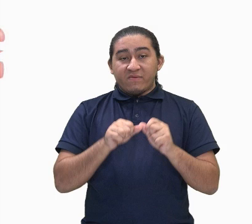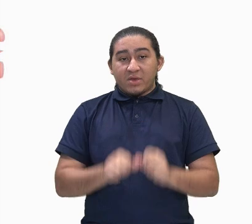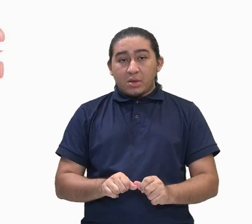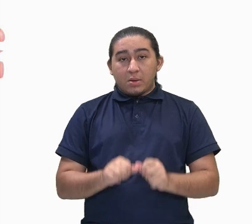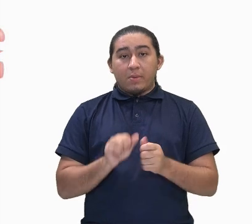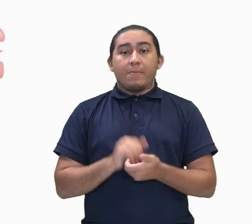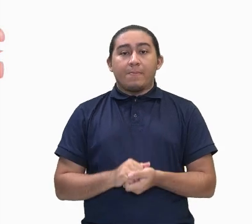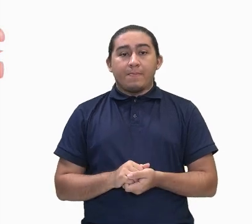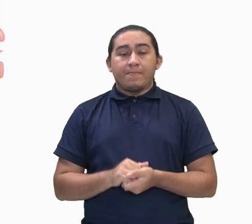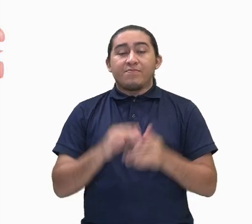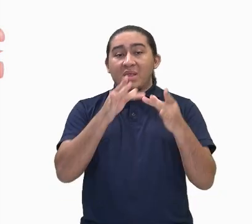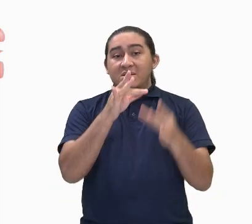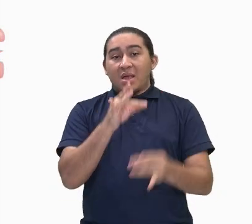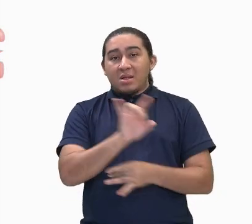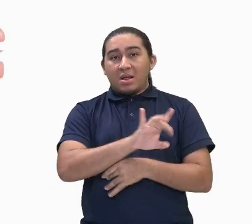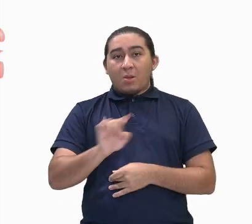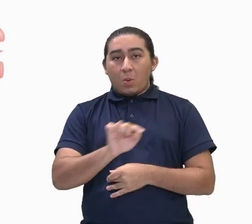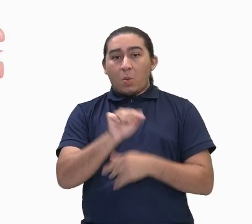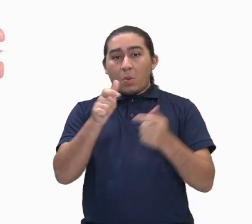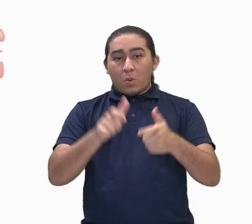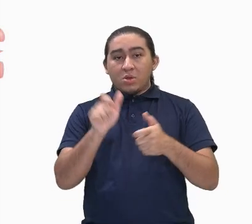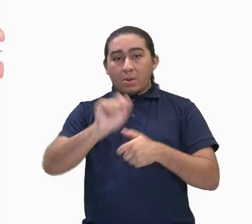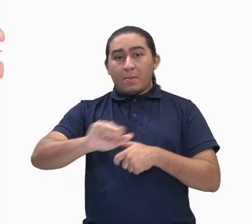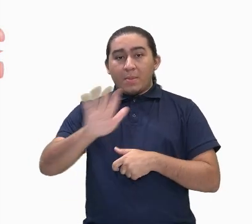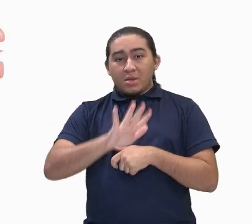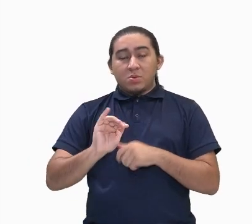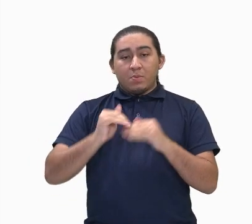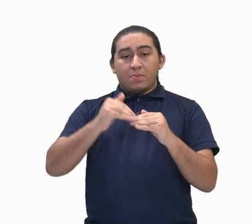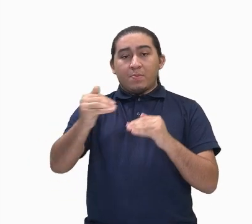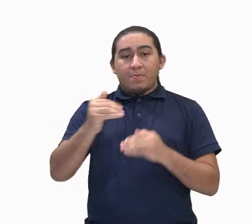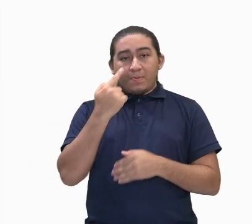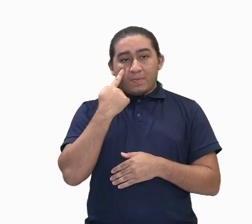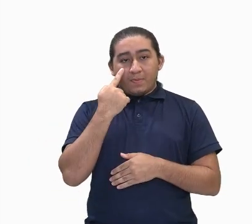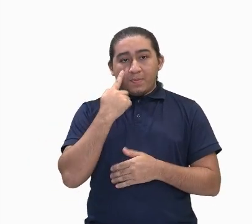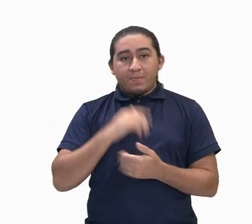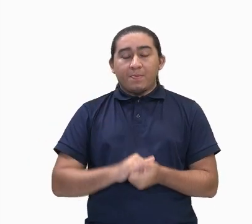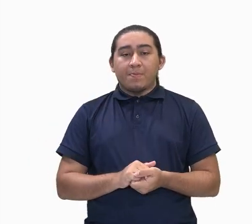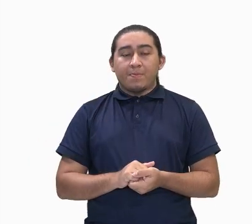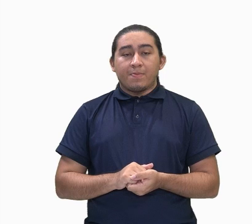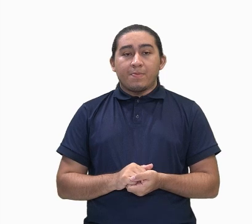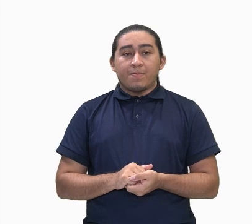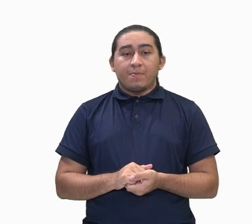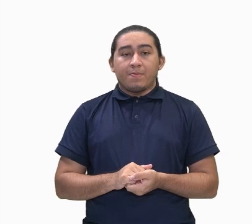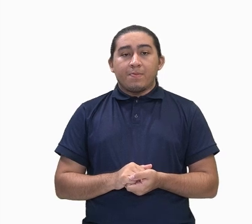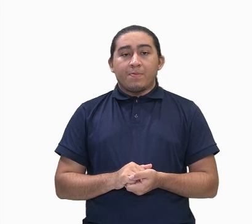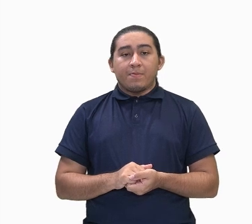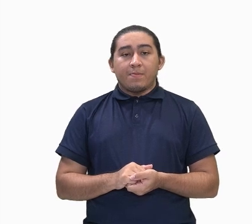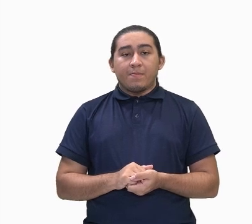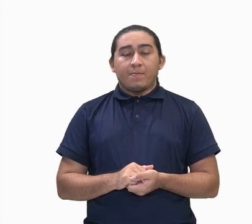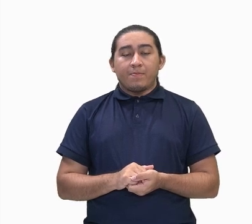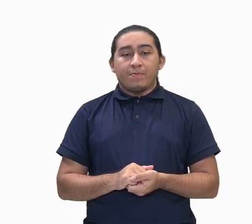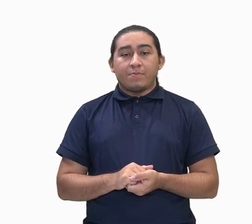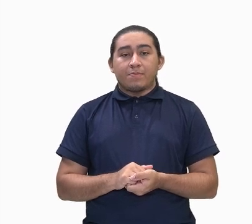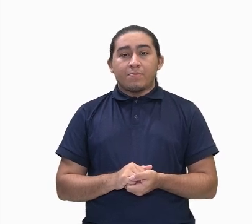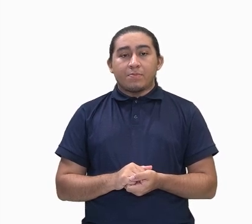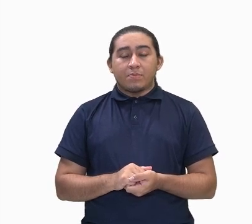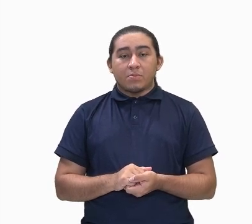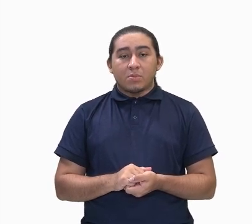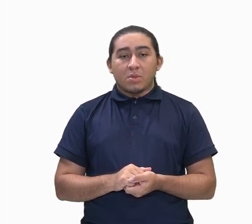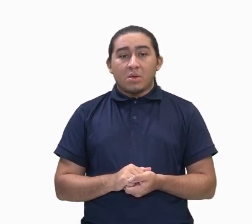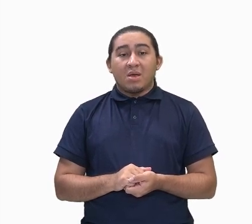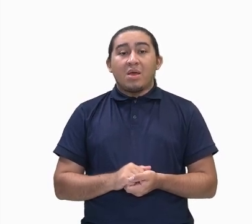ver com mais detalhes cada um deles nas próximas imagens. Olha aí. O tecido muscular estriado esquelético. Esse